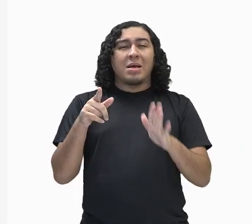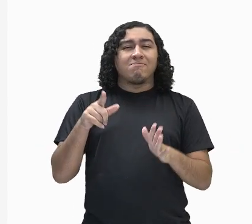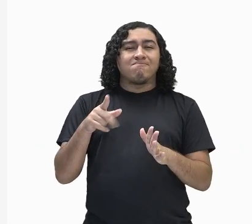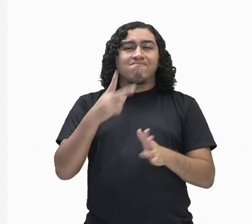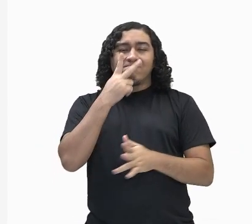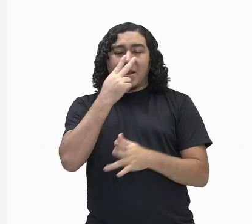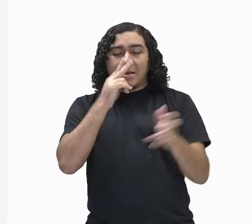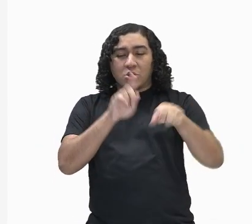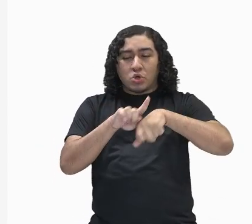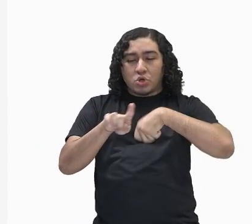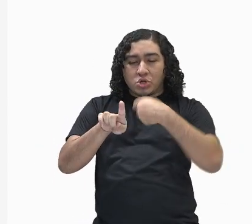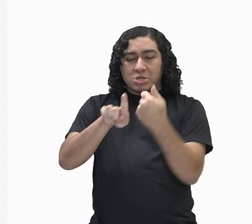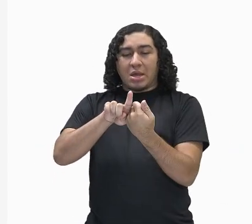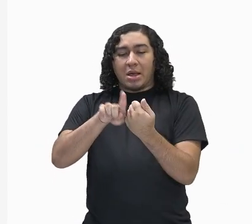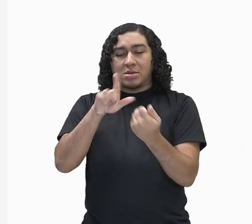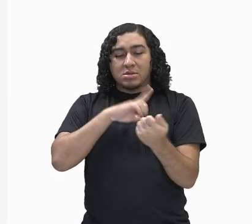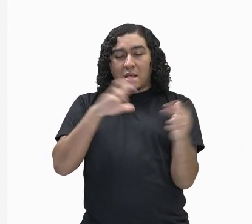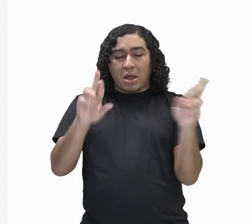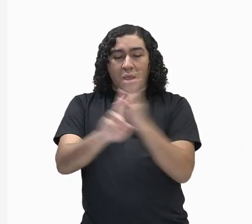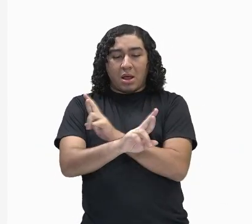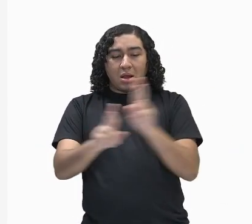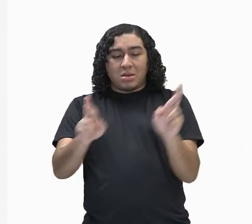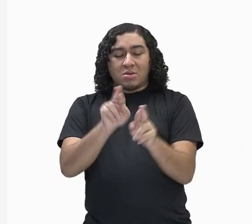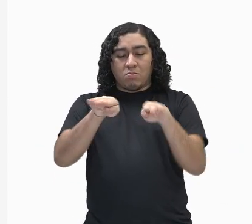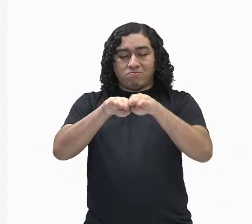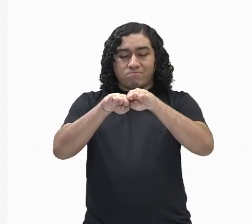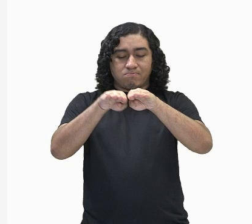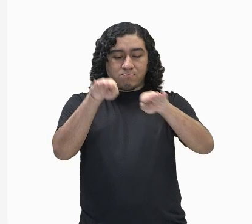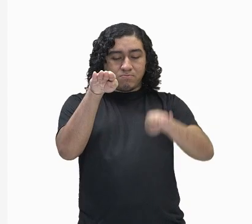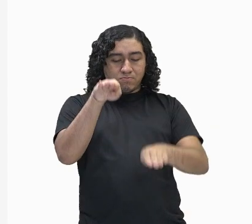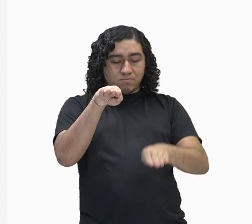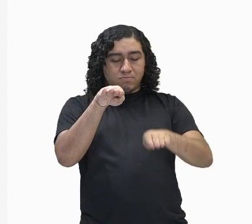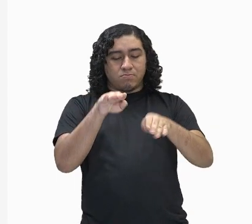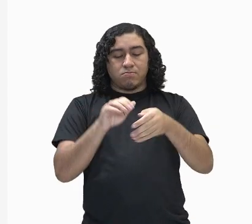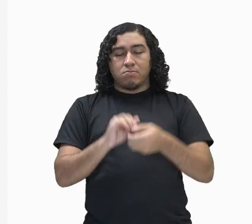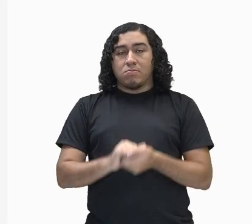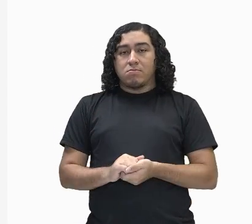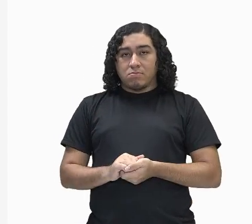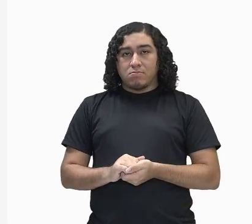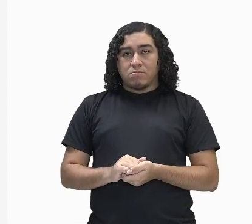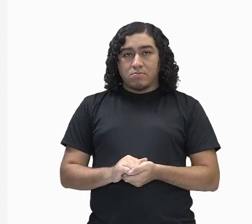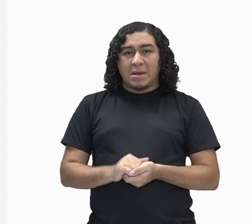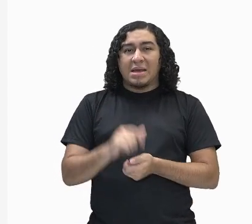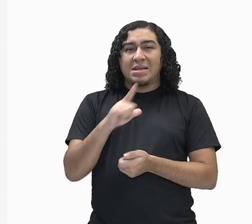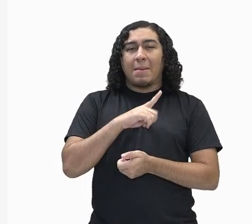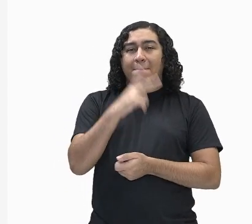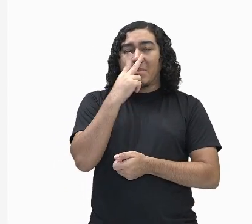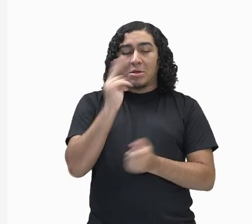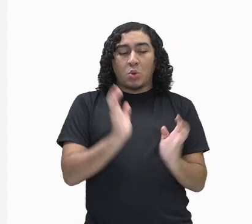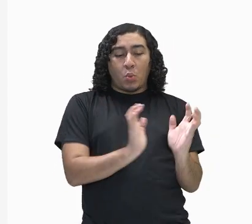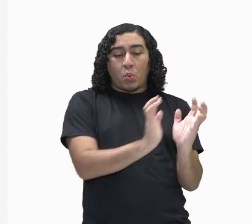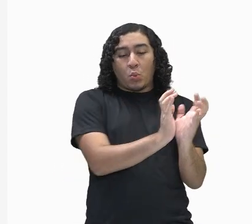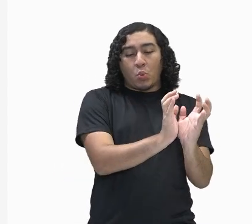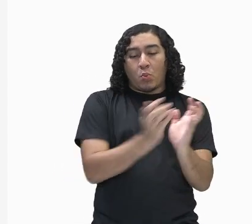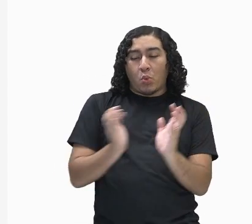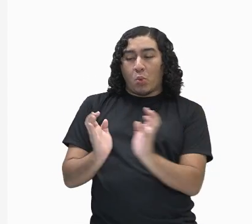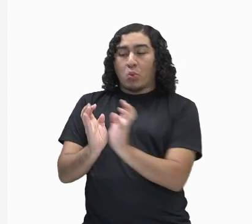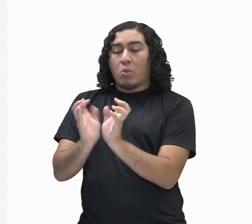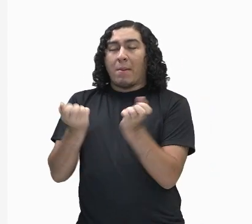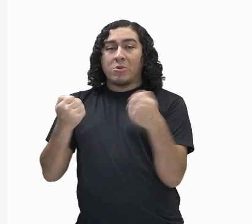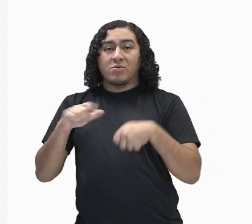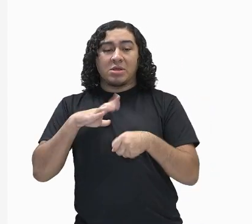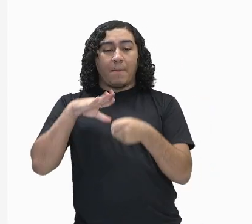entre os processos relacionais na sociedade. Ela condiciona, limita ou prejudica